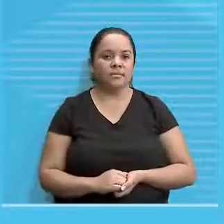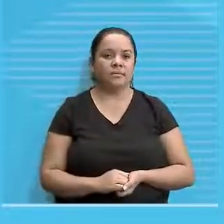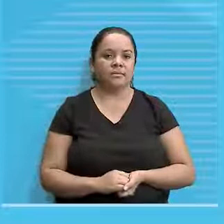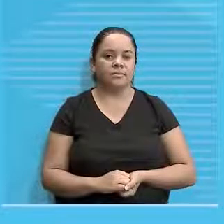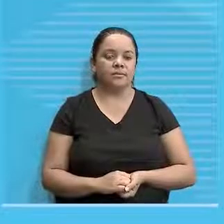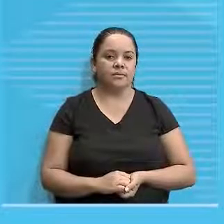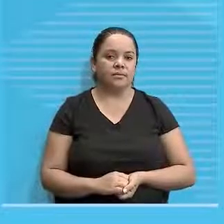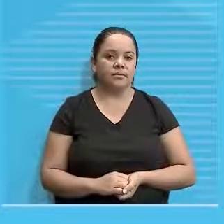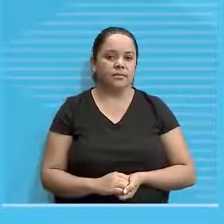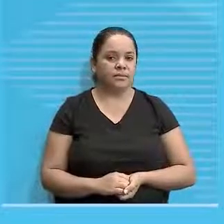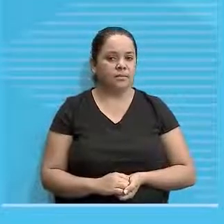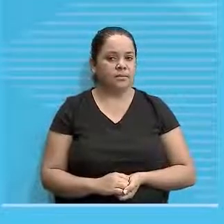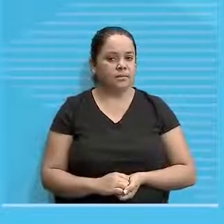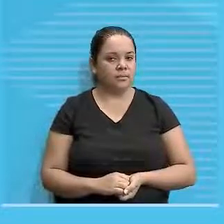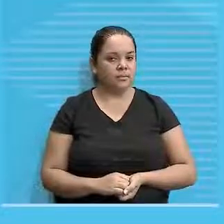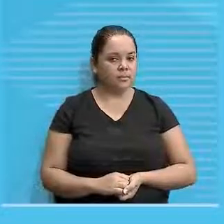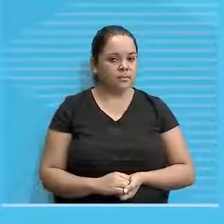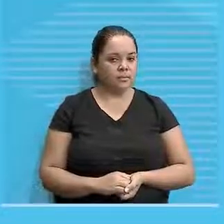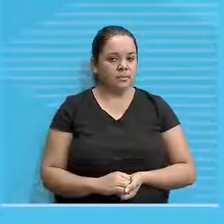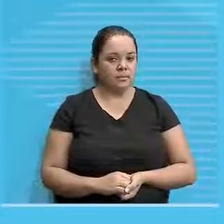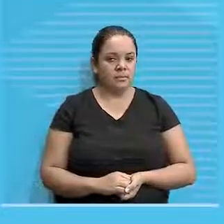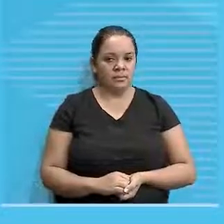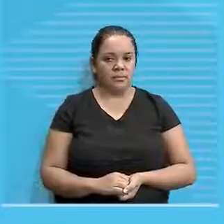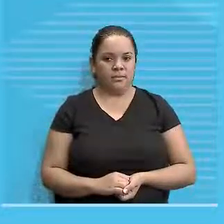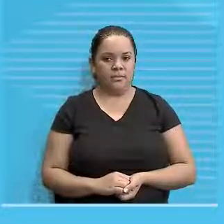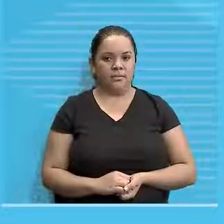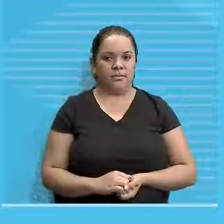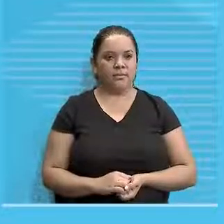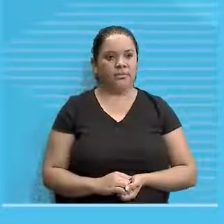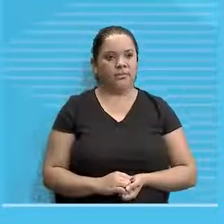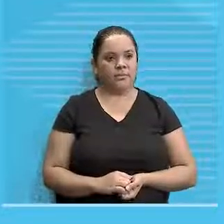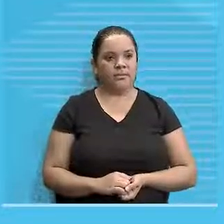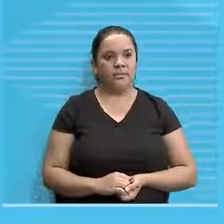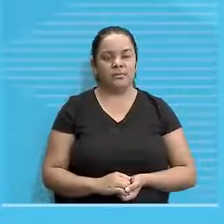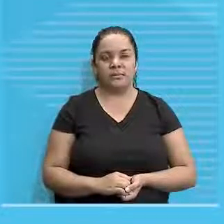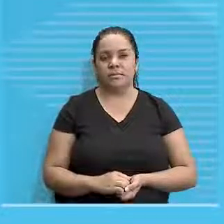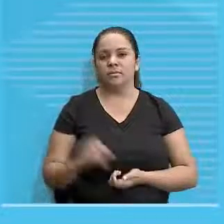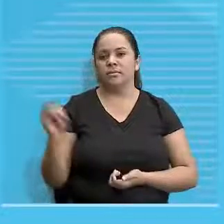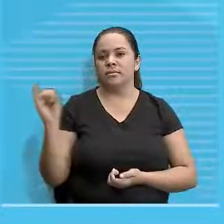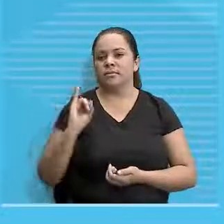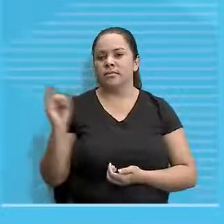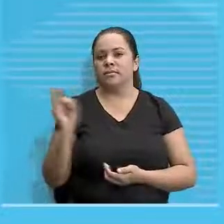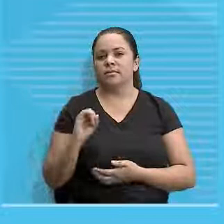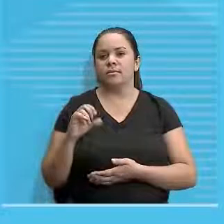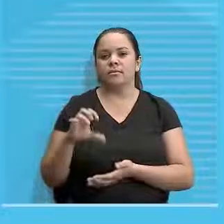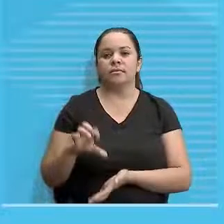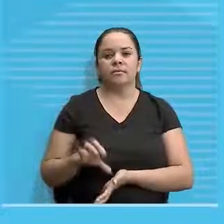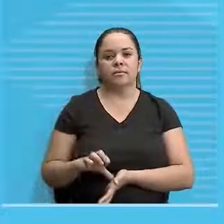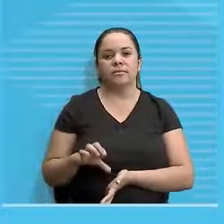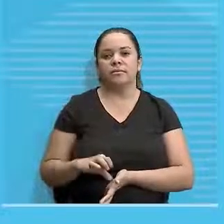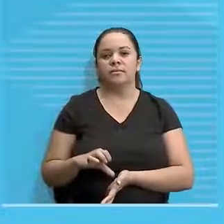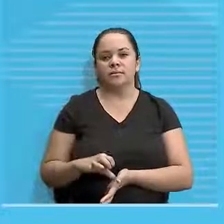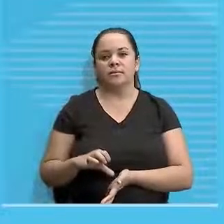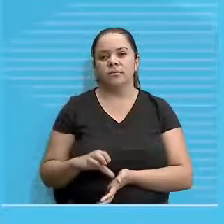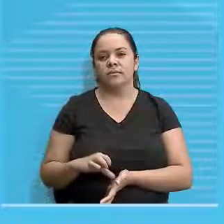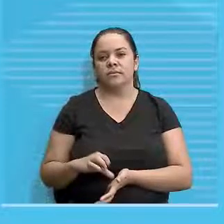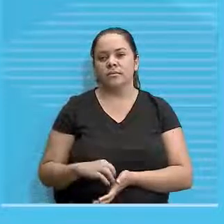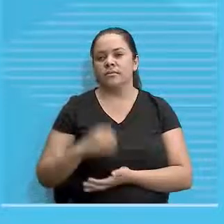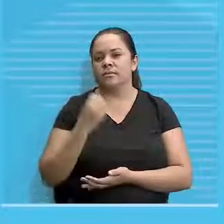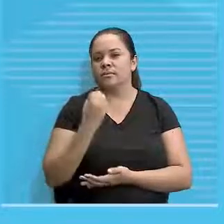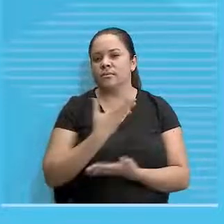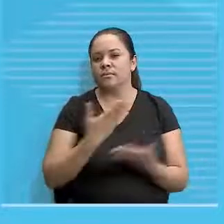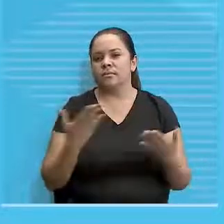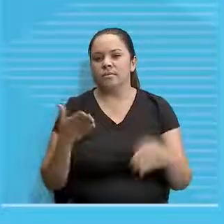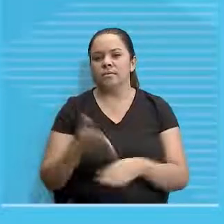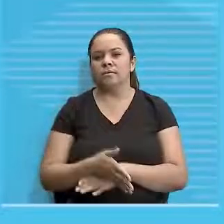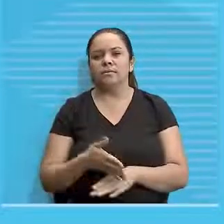uma questão de que... Ah, tô vendo aqui, ó, São Félix do Piauí, que bom que vocês estão aqui.